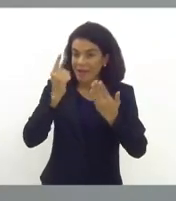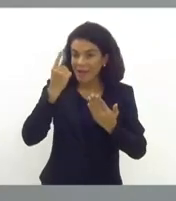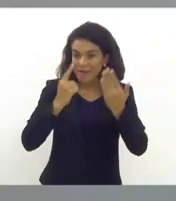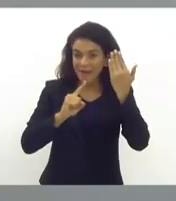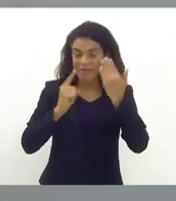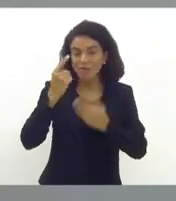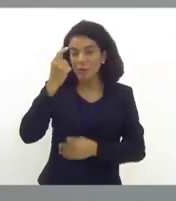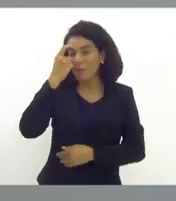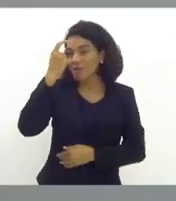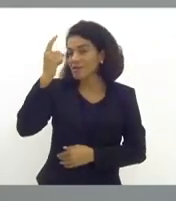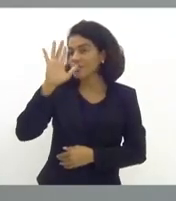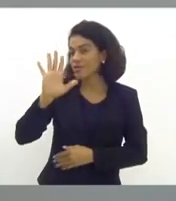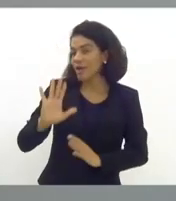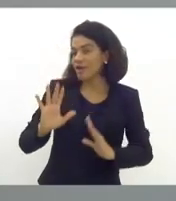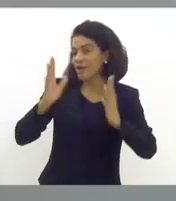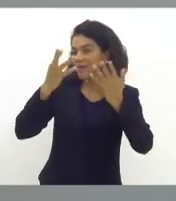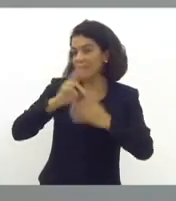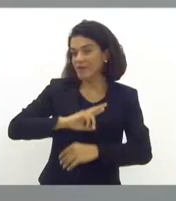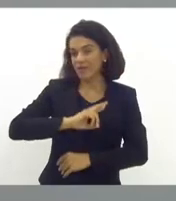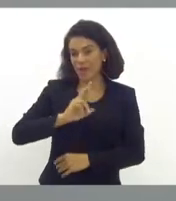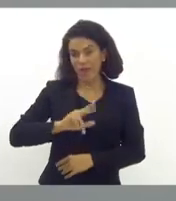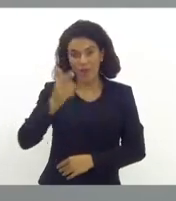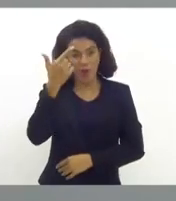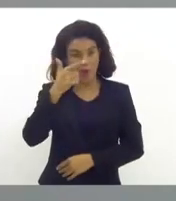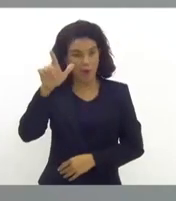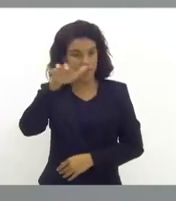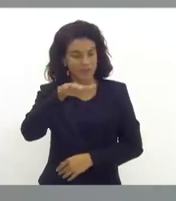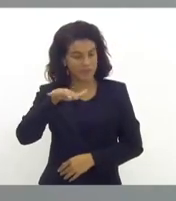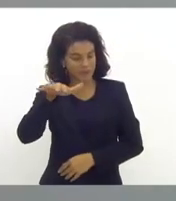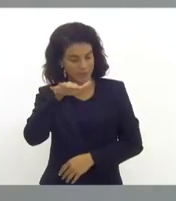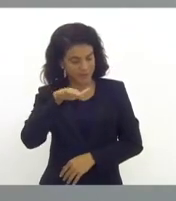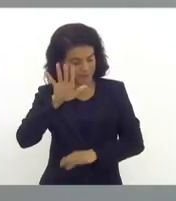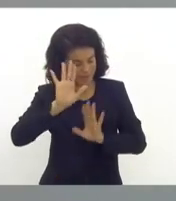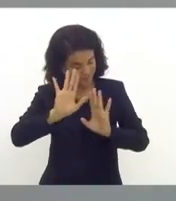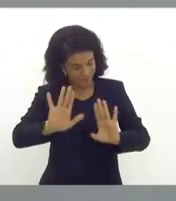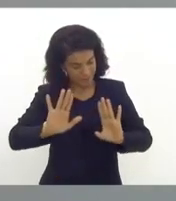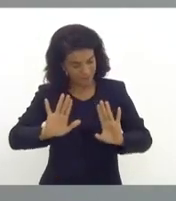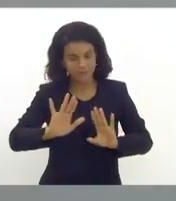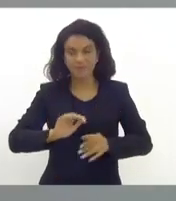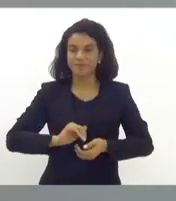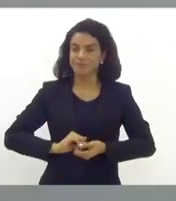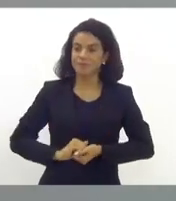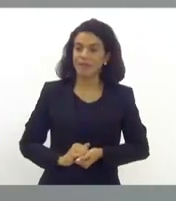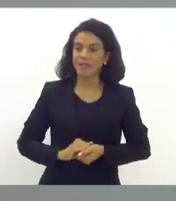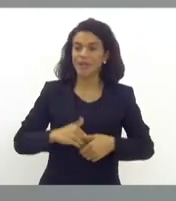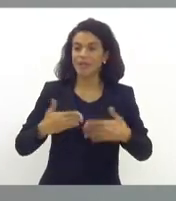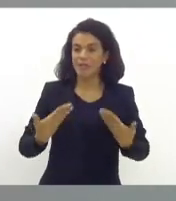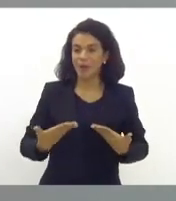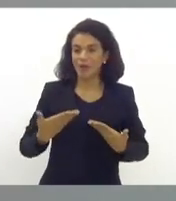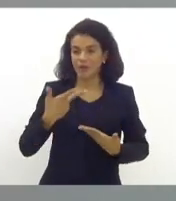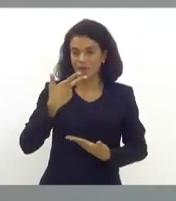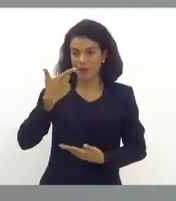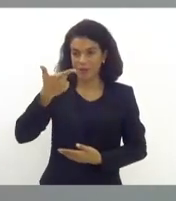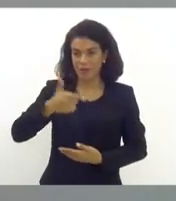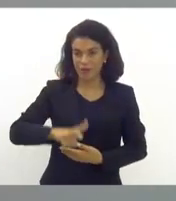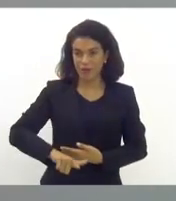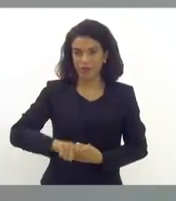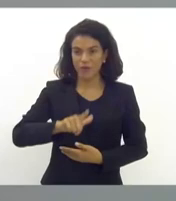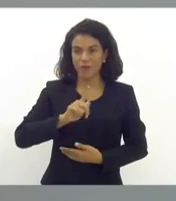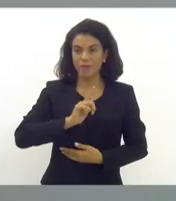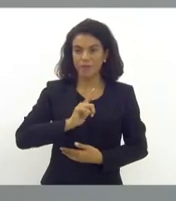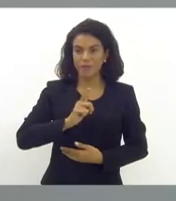tô pensando em evento religioso Mas isso fica para outra frente então é nós eu vou repetir Aqui nós temos